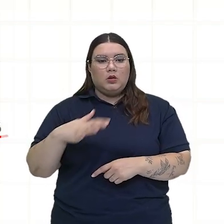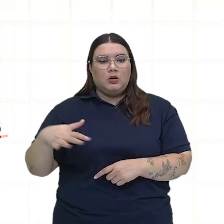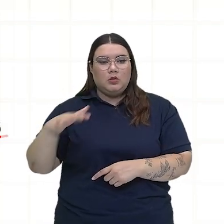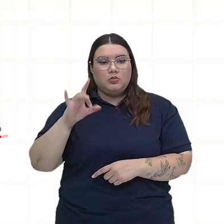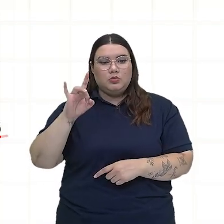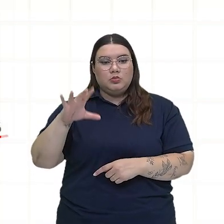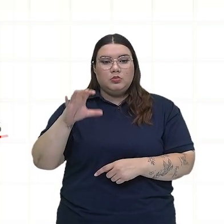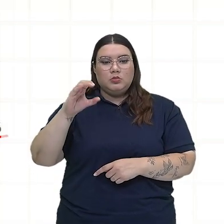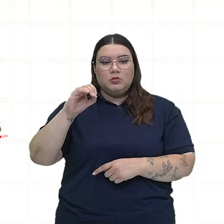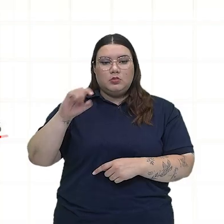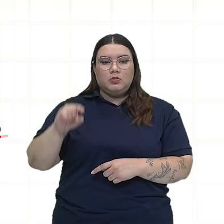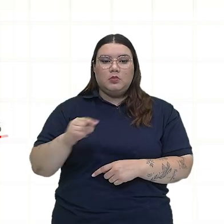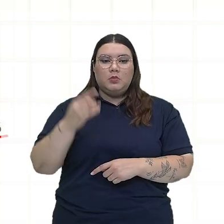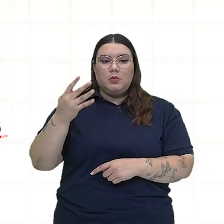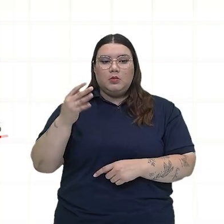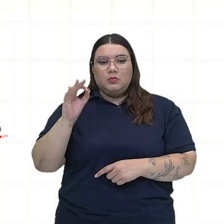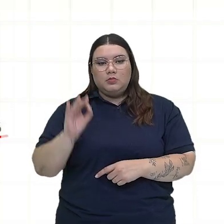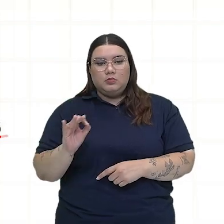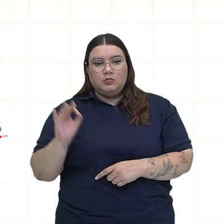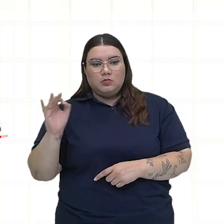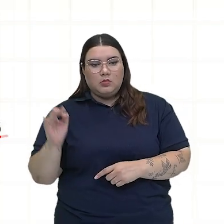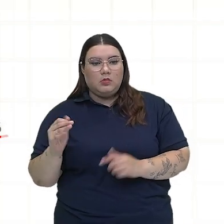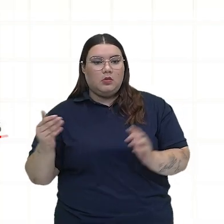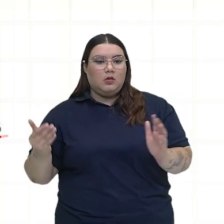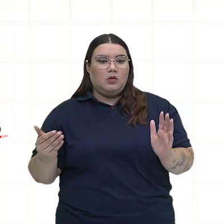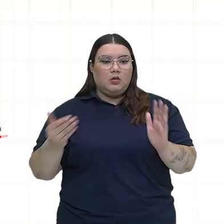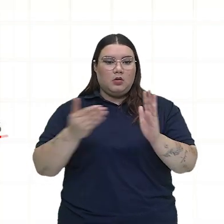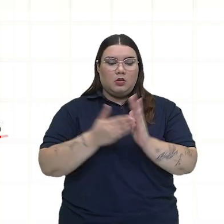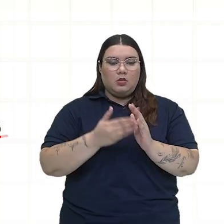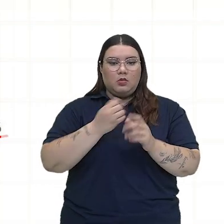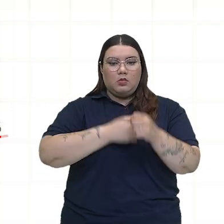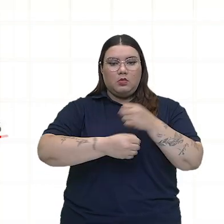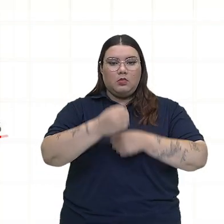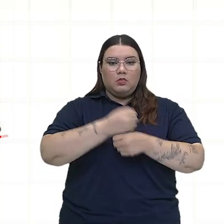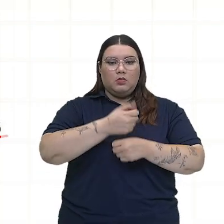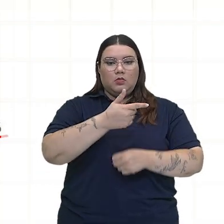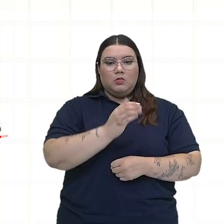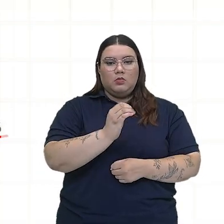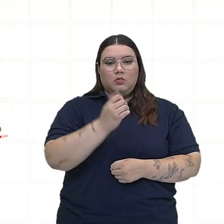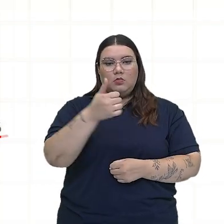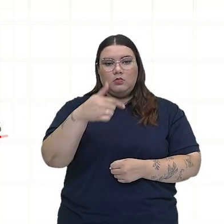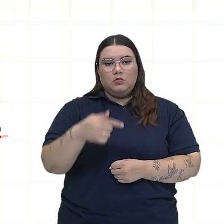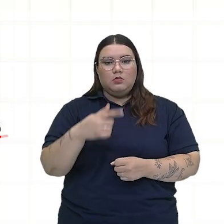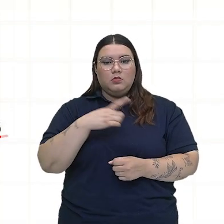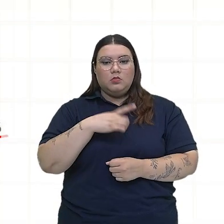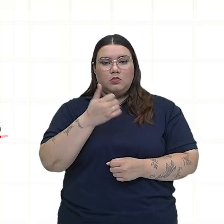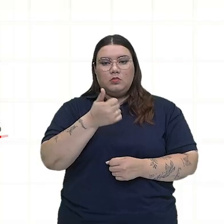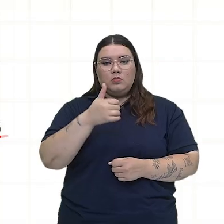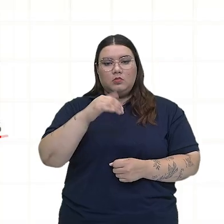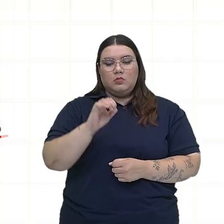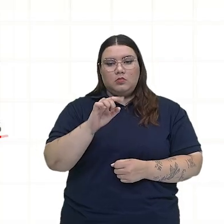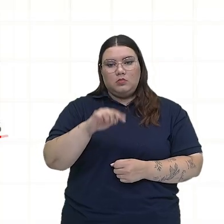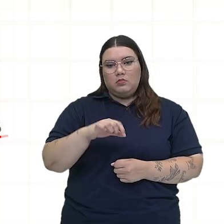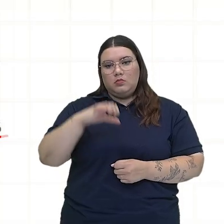a 0,4% e chega em 2017 com